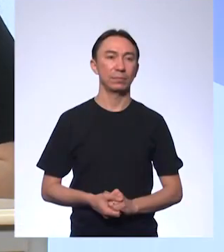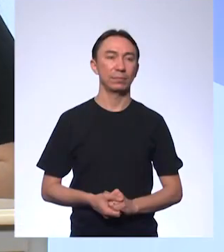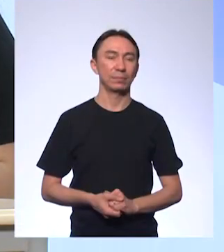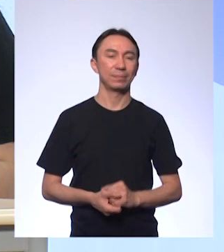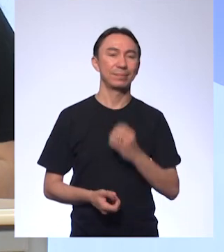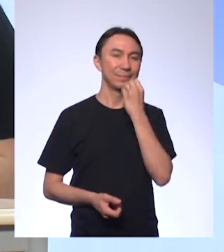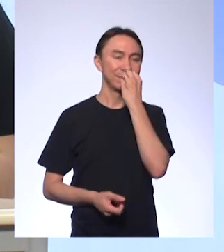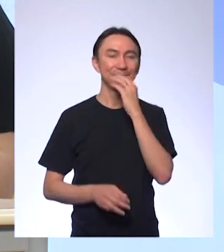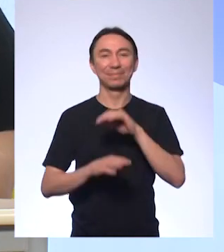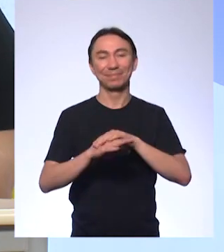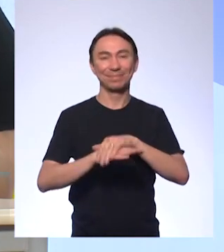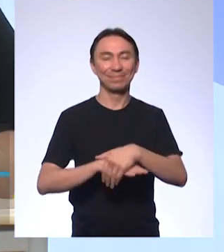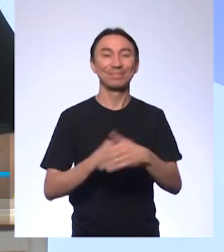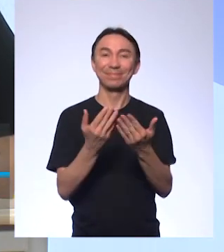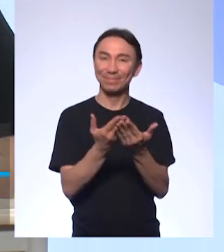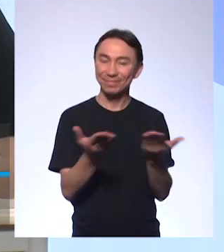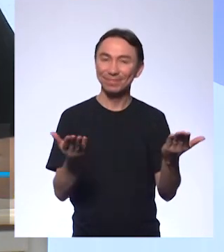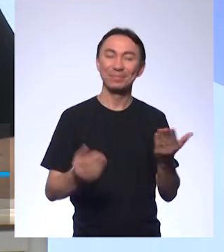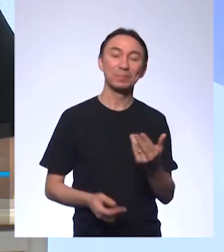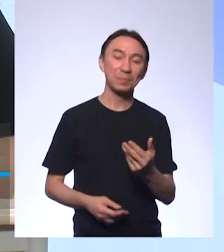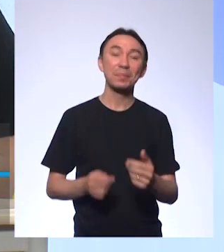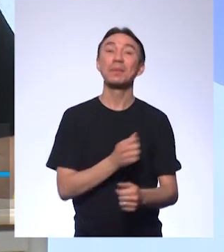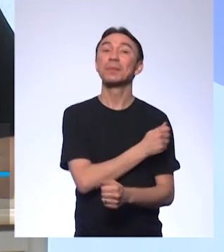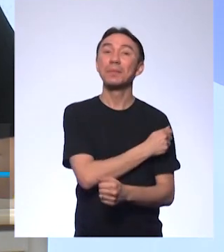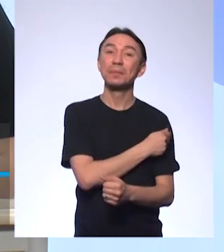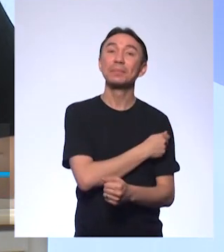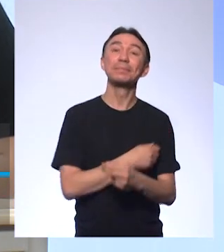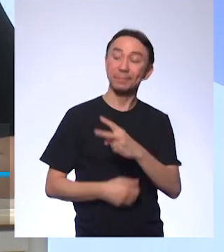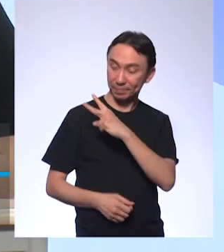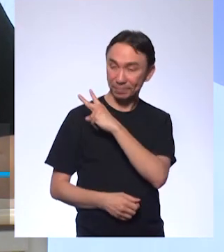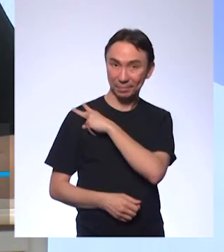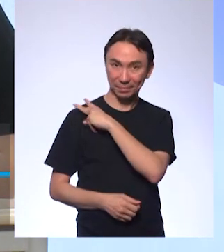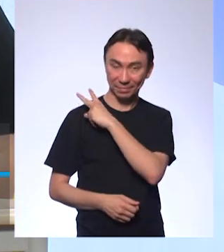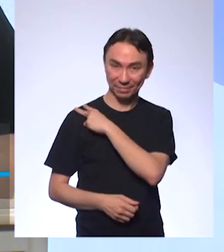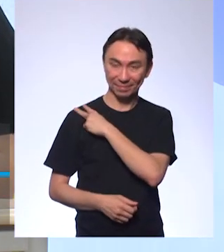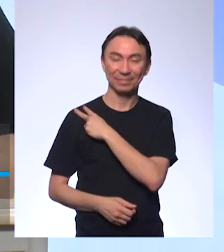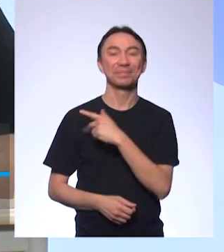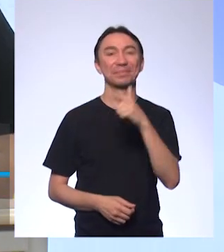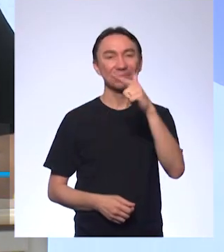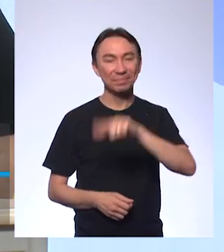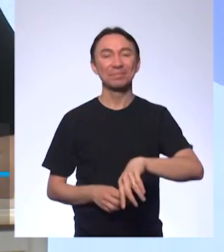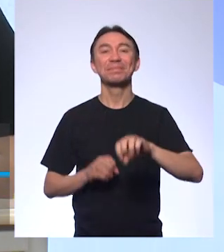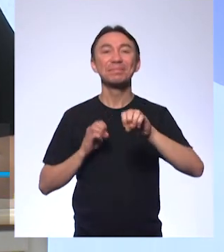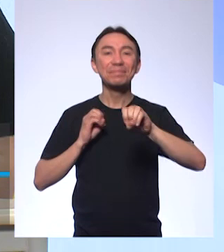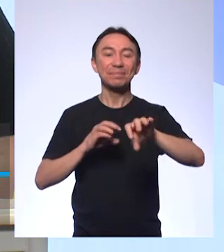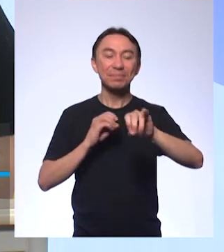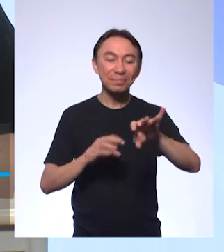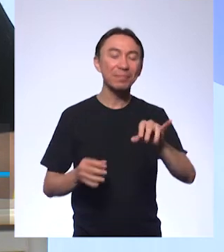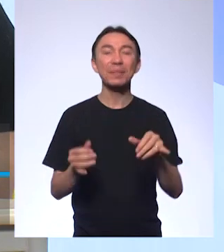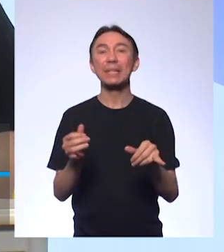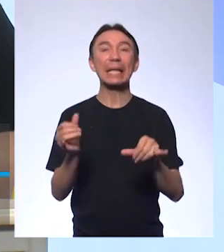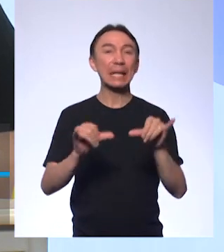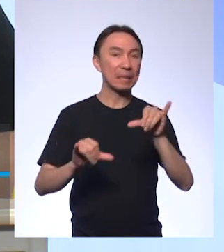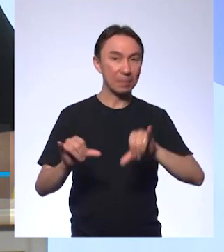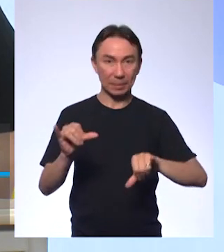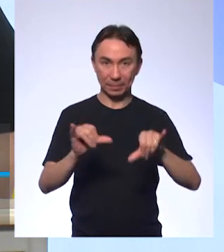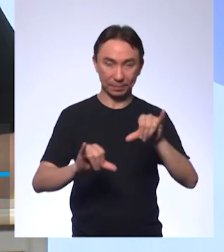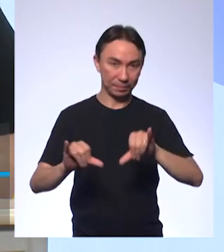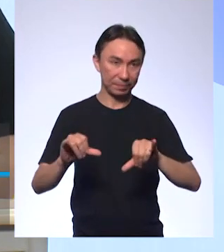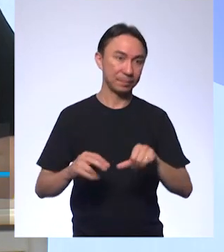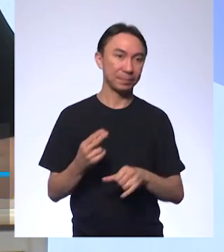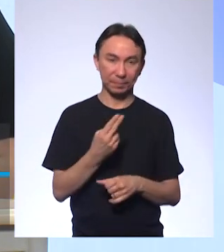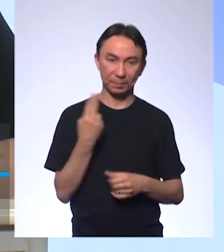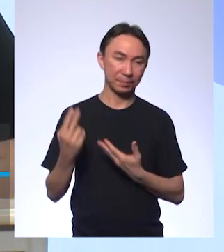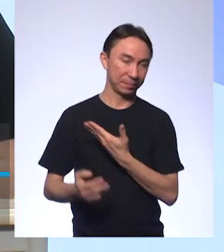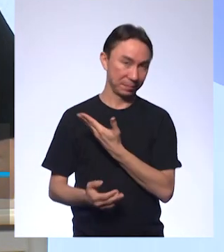Boa noite, estudantes da segunda série do ensino médio. Estamos aqui para mais uma aula de Química. Eu sou a Daniela e vou